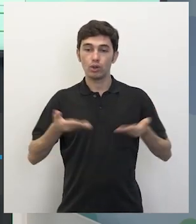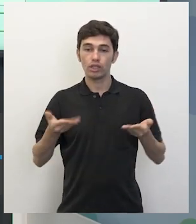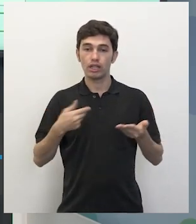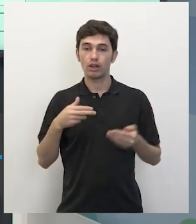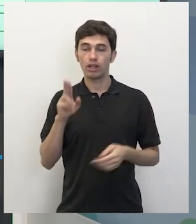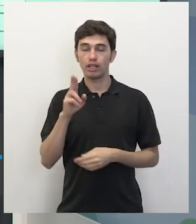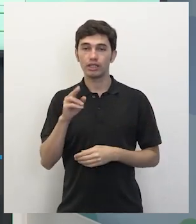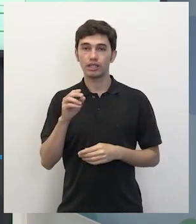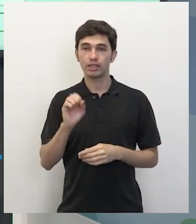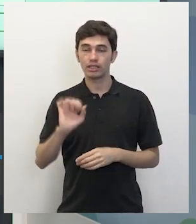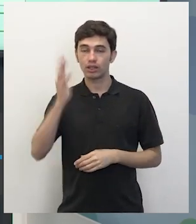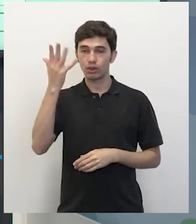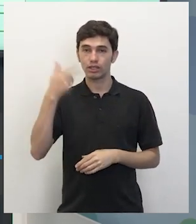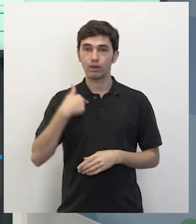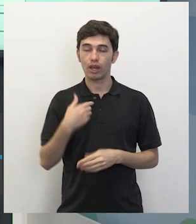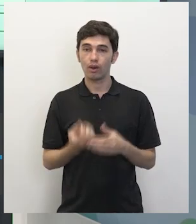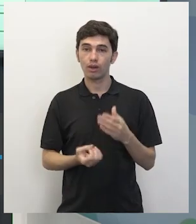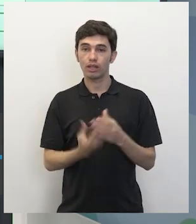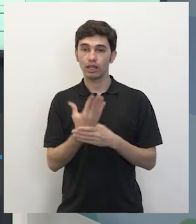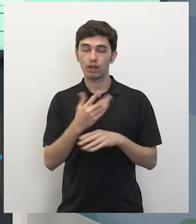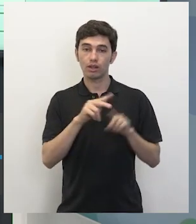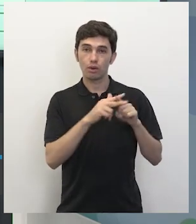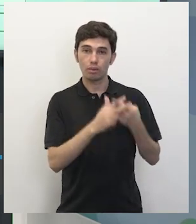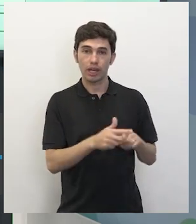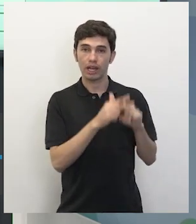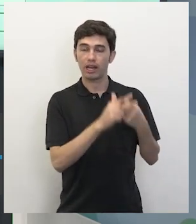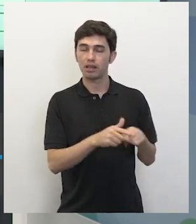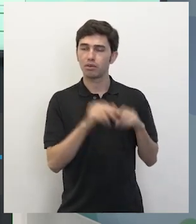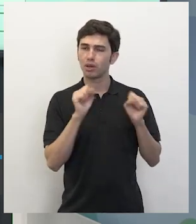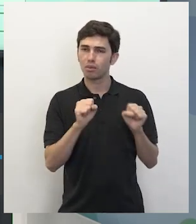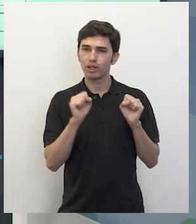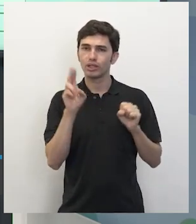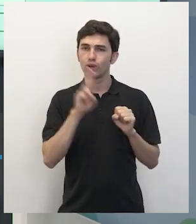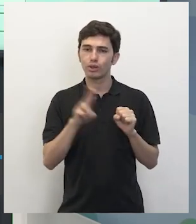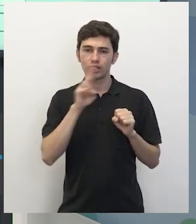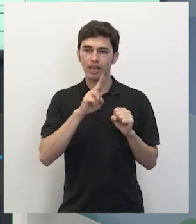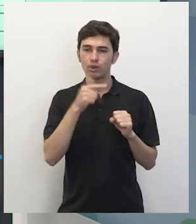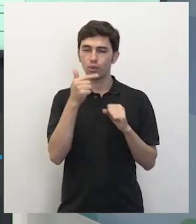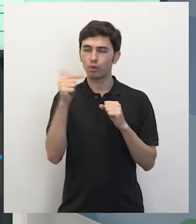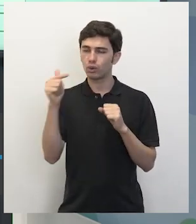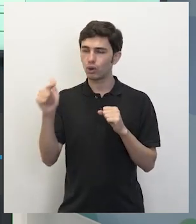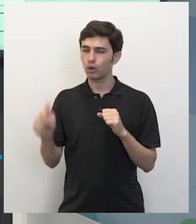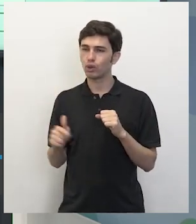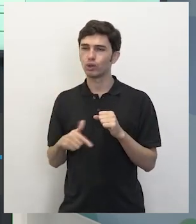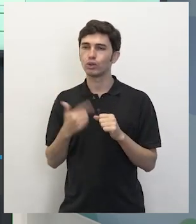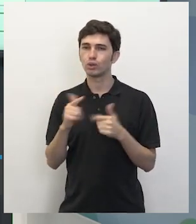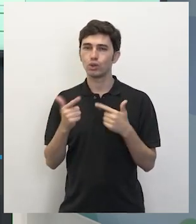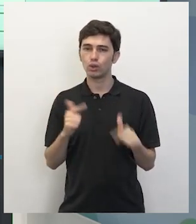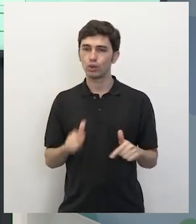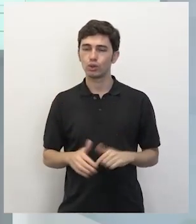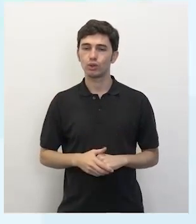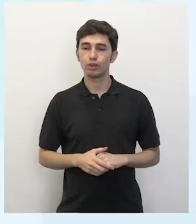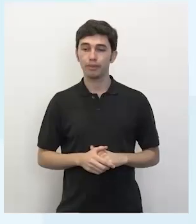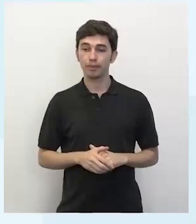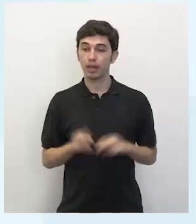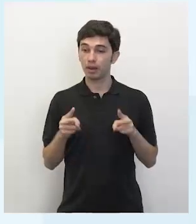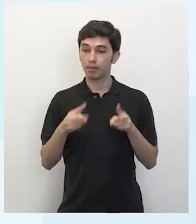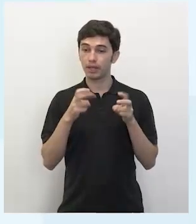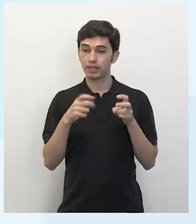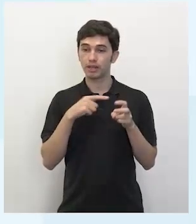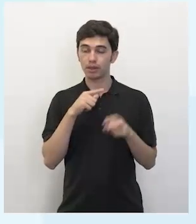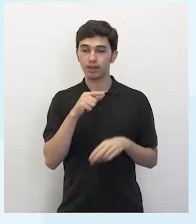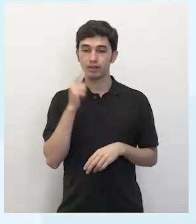generalizo, ou seja, eu crio um mecanismo, uma forma que serve para todas as outras. E é essa a proposta aqui, ó. Perceba que nesses